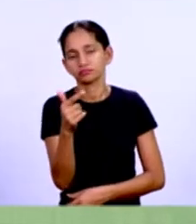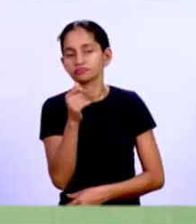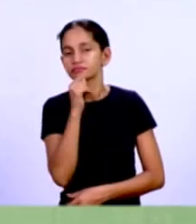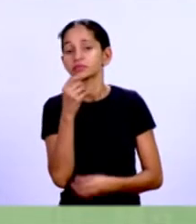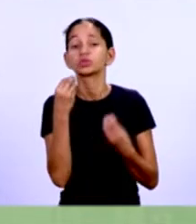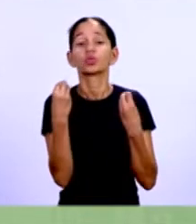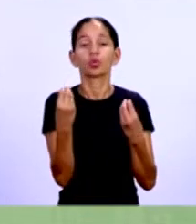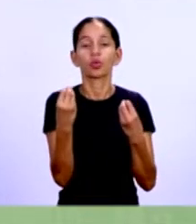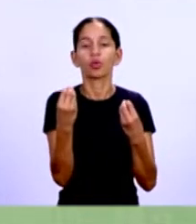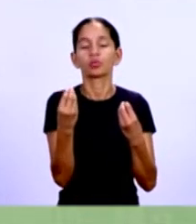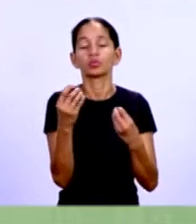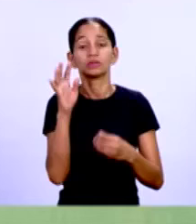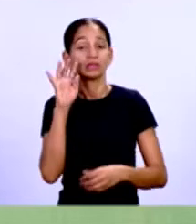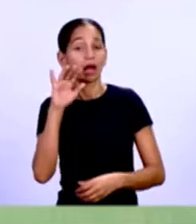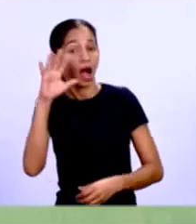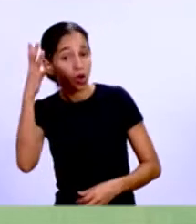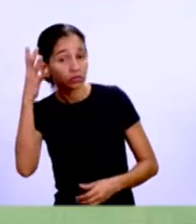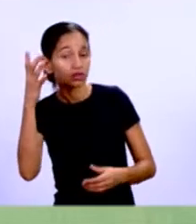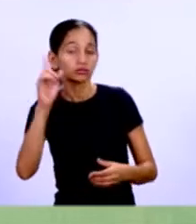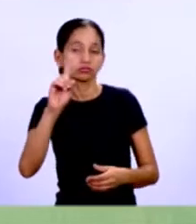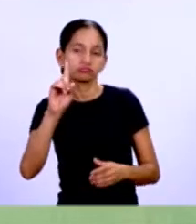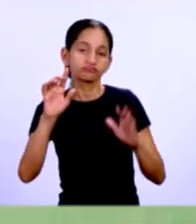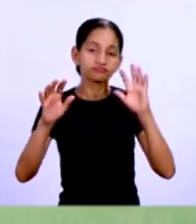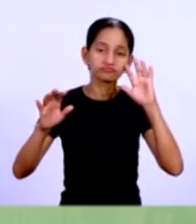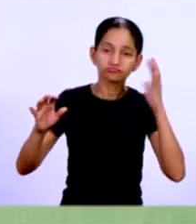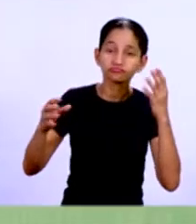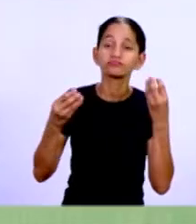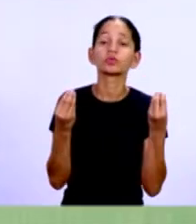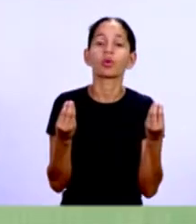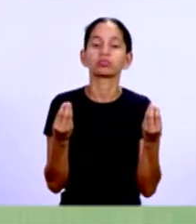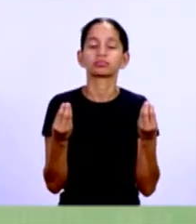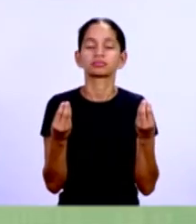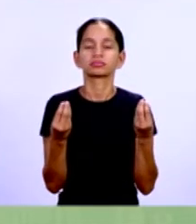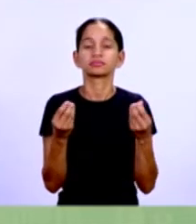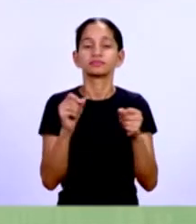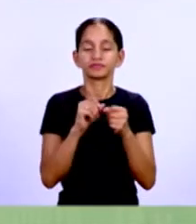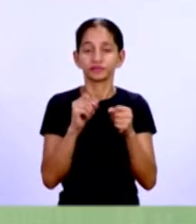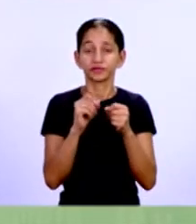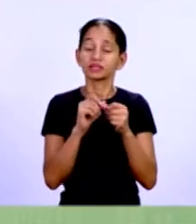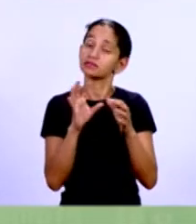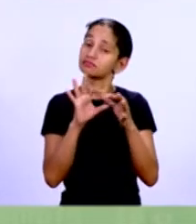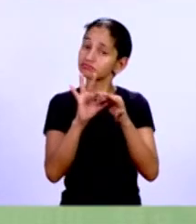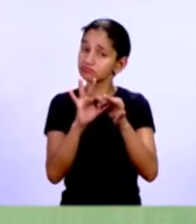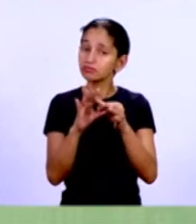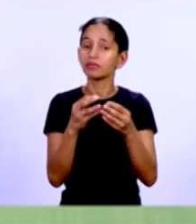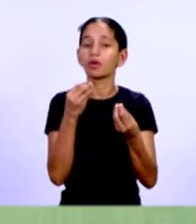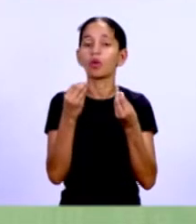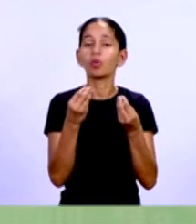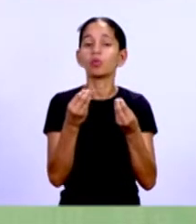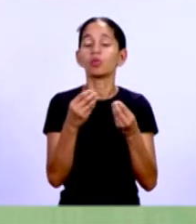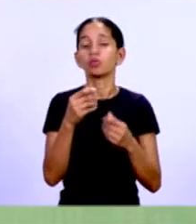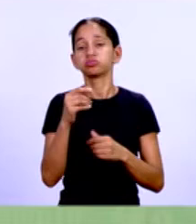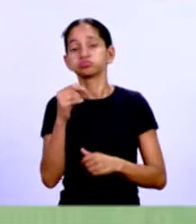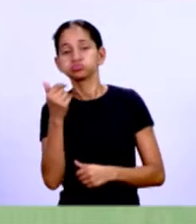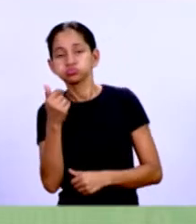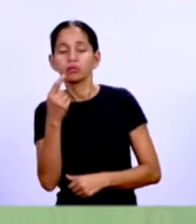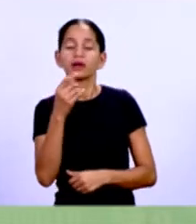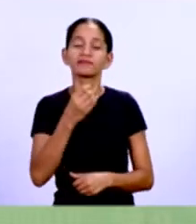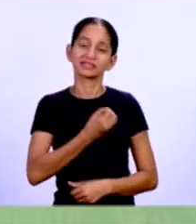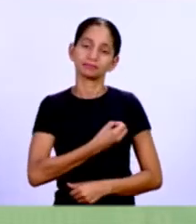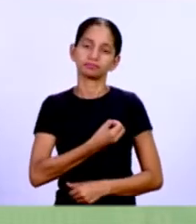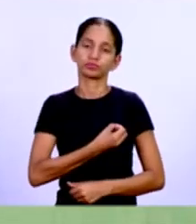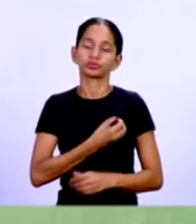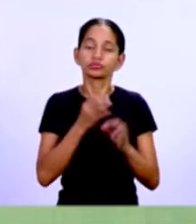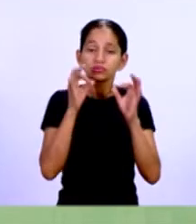da ameaça se concretizar, sobrepujando o controle? E isso você vai atribuir 1 para alto, 2 para médio e 3